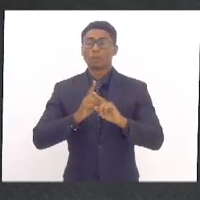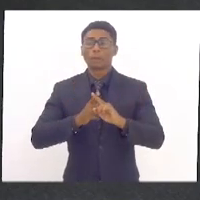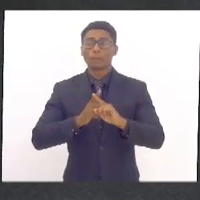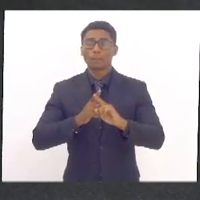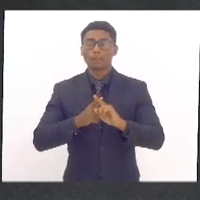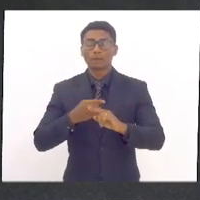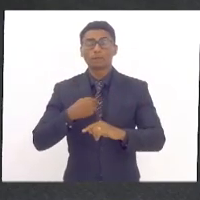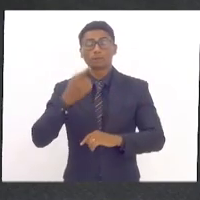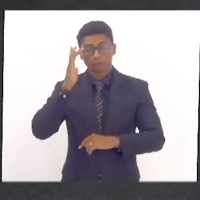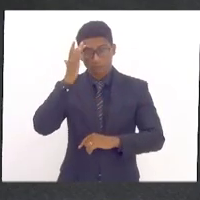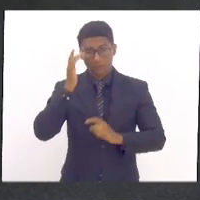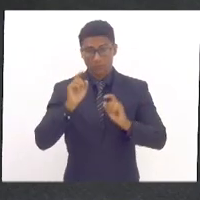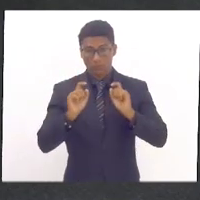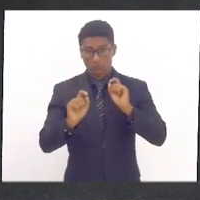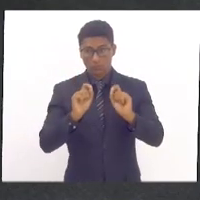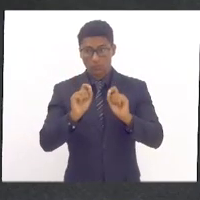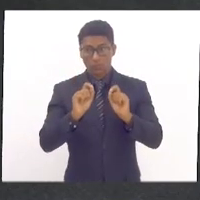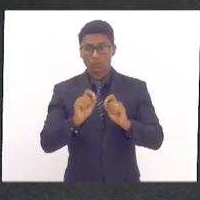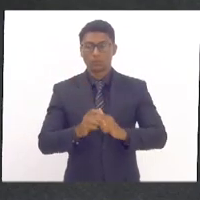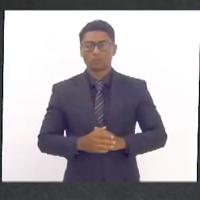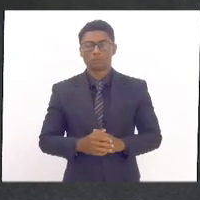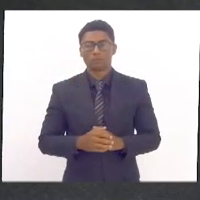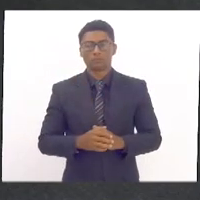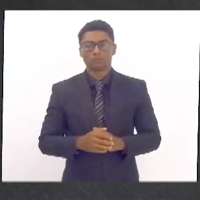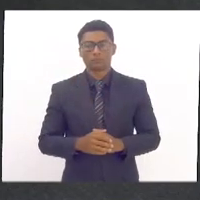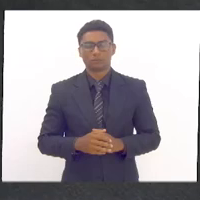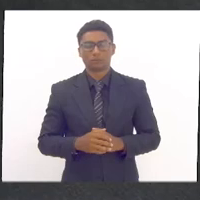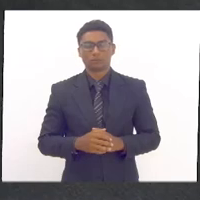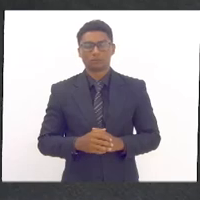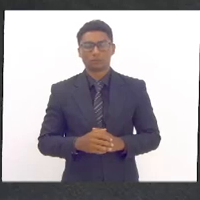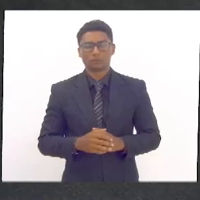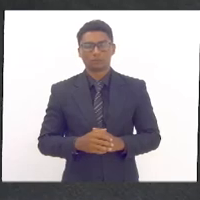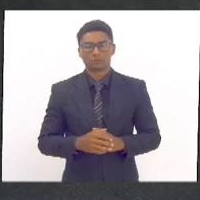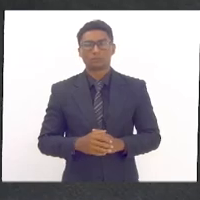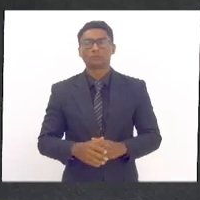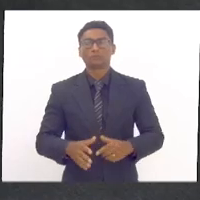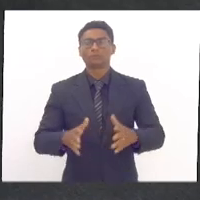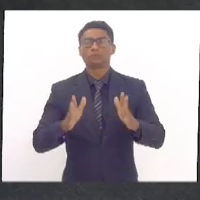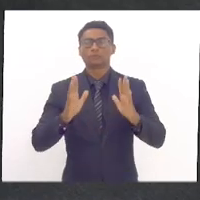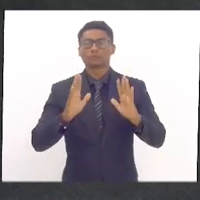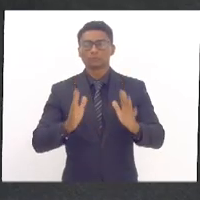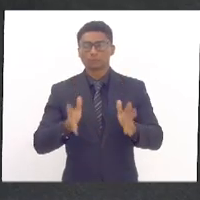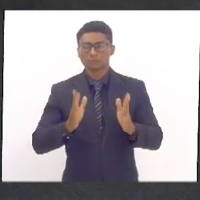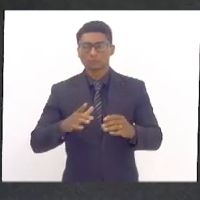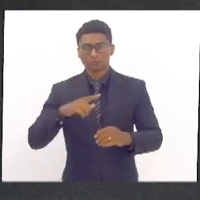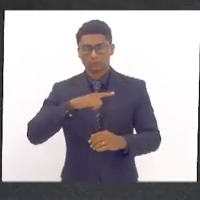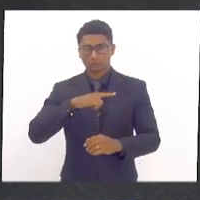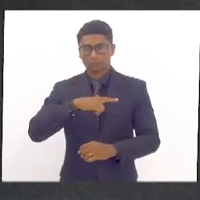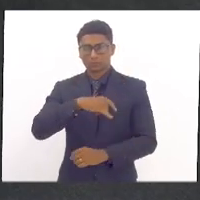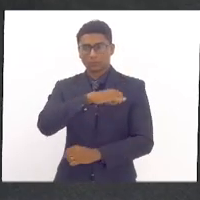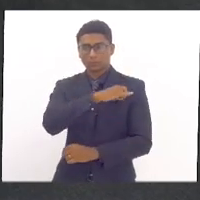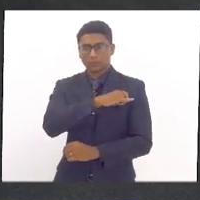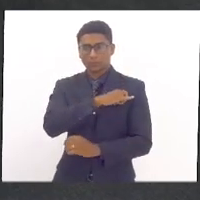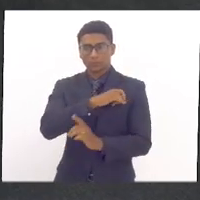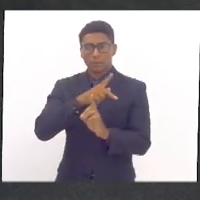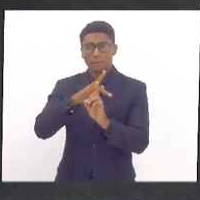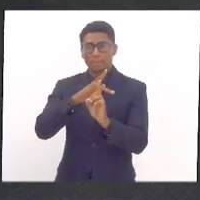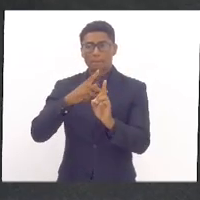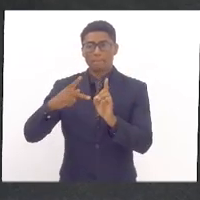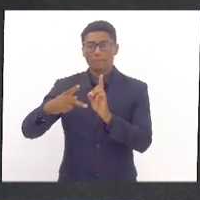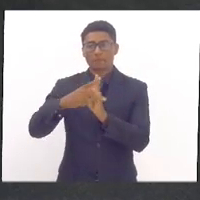senhor presidente, é que já existe, no âmbito do Rio Previdência,